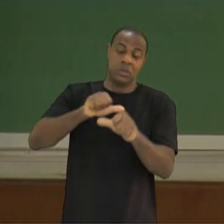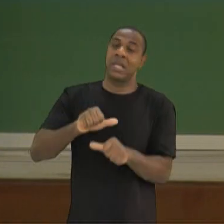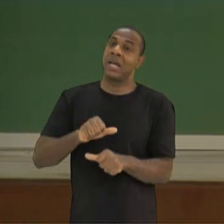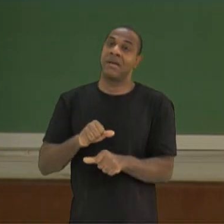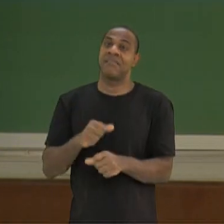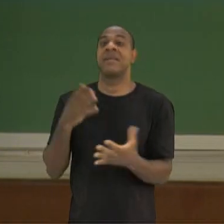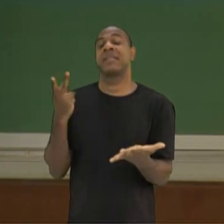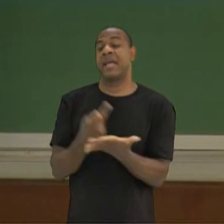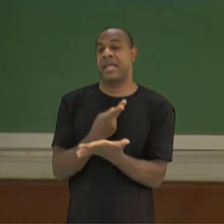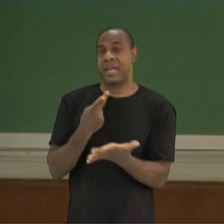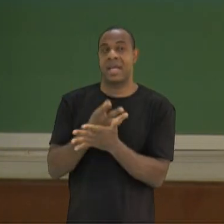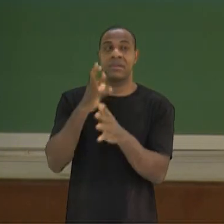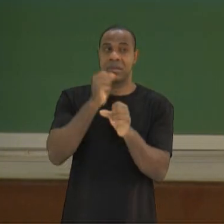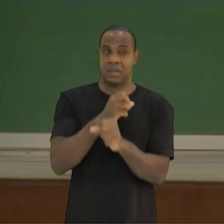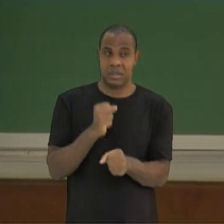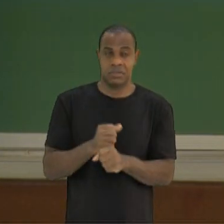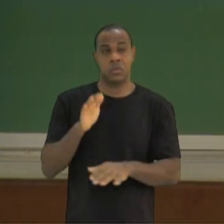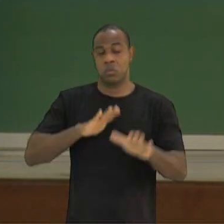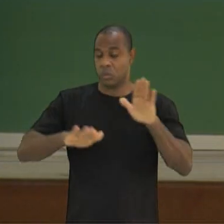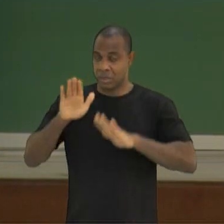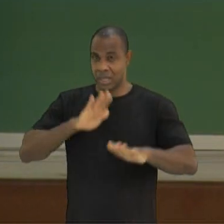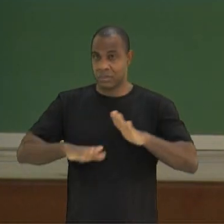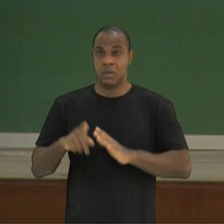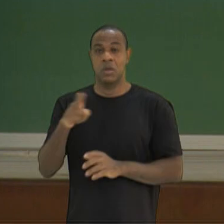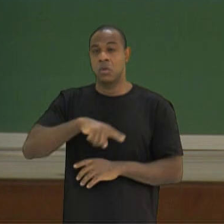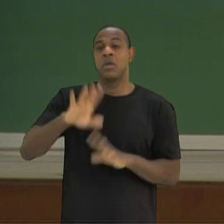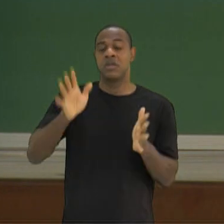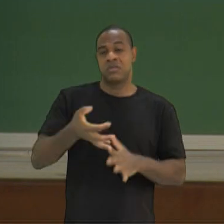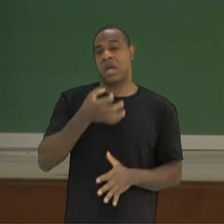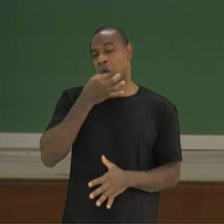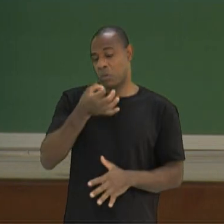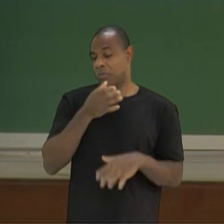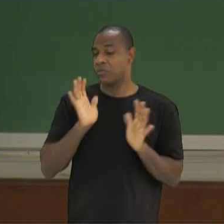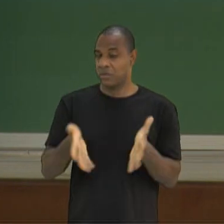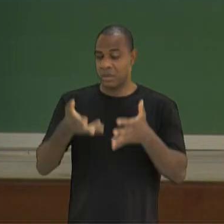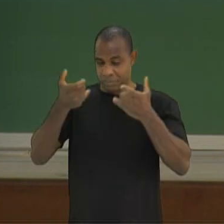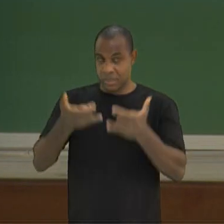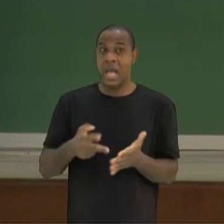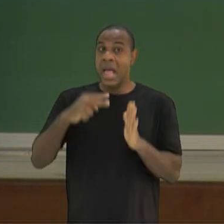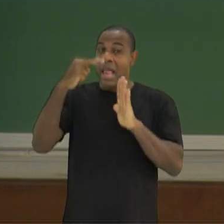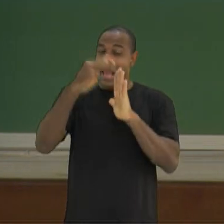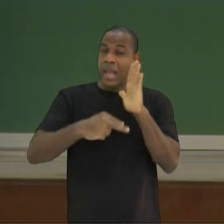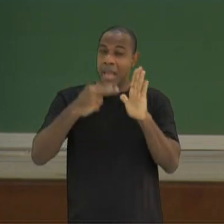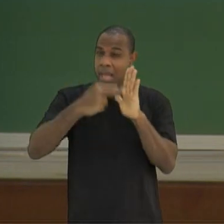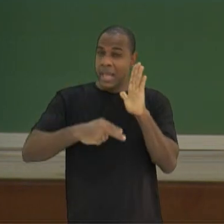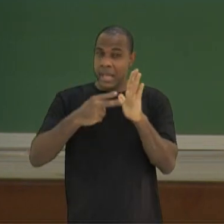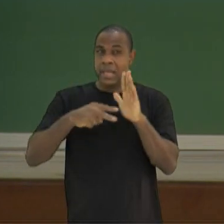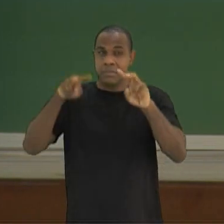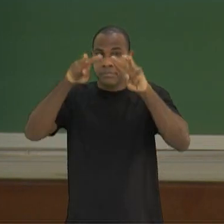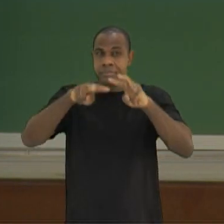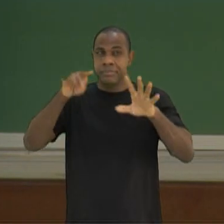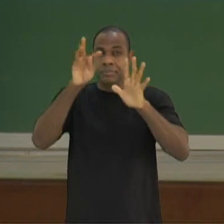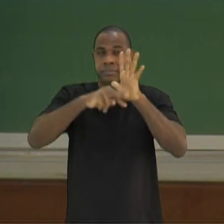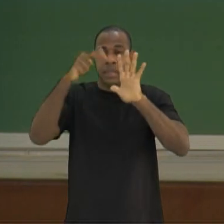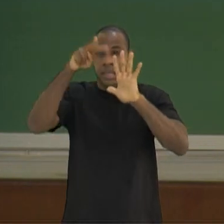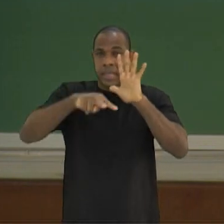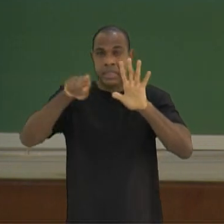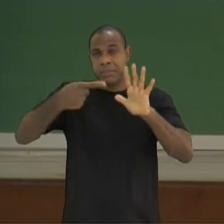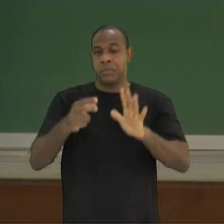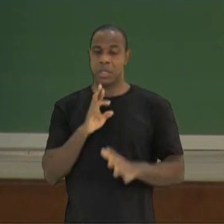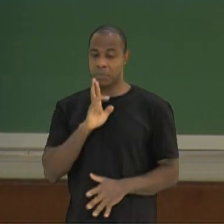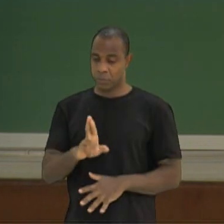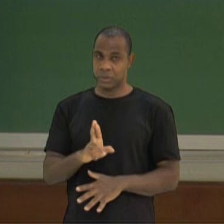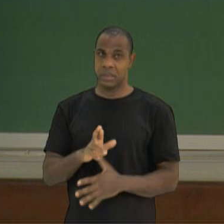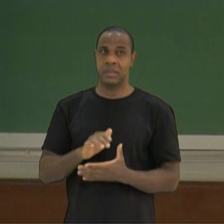Então toma bastante cuidado, aquilo que nós já comentamos com vocês, leiam, interpretem o problema para depois responder,